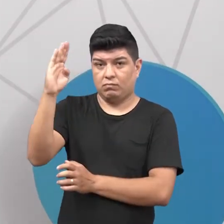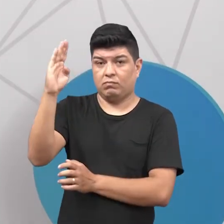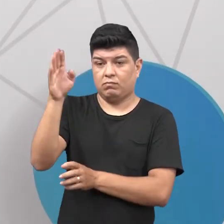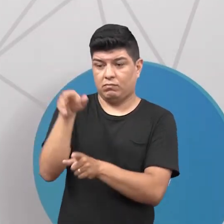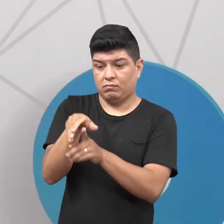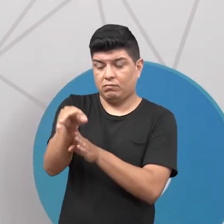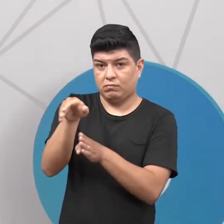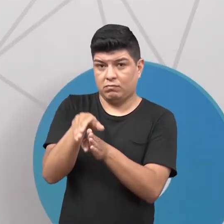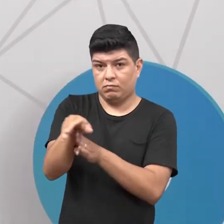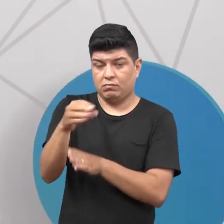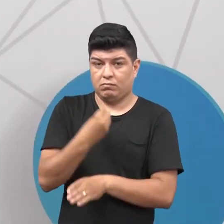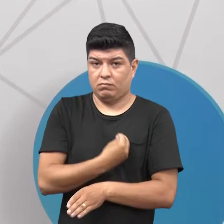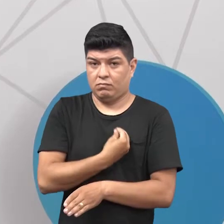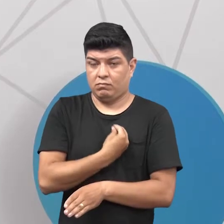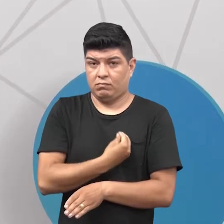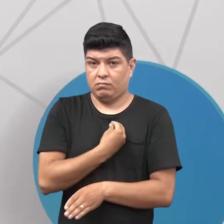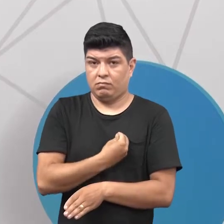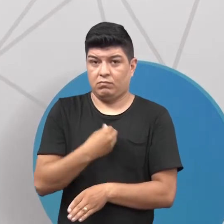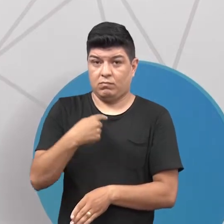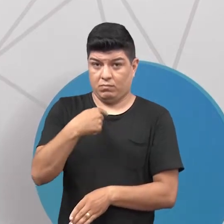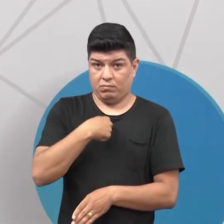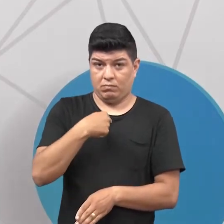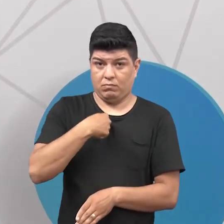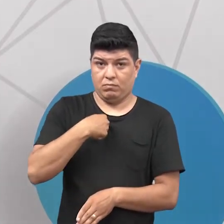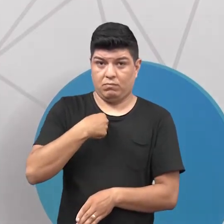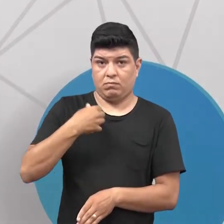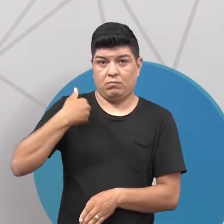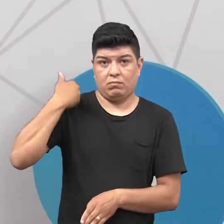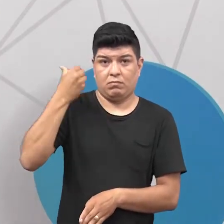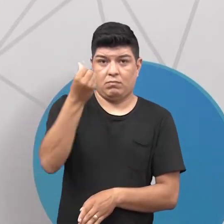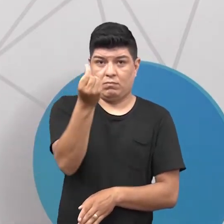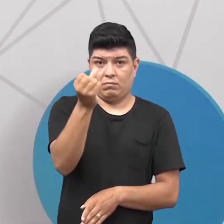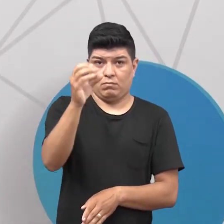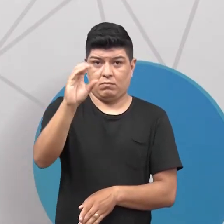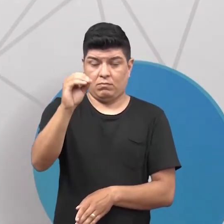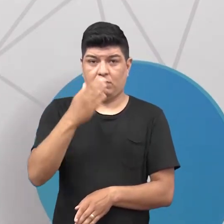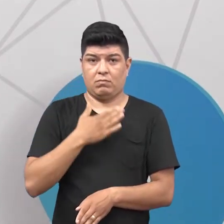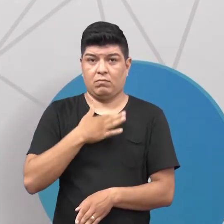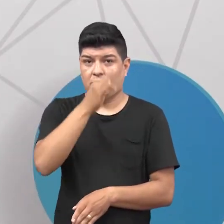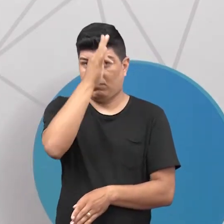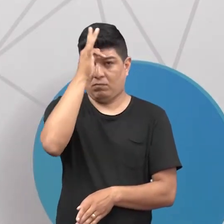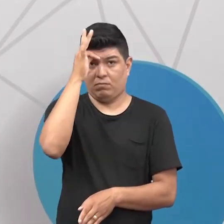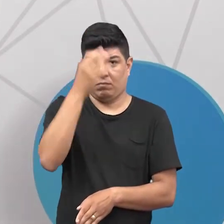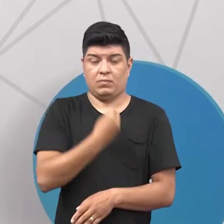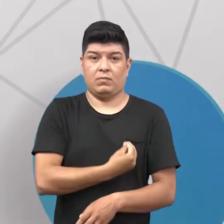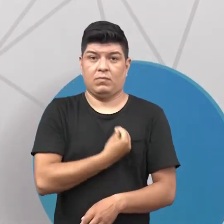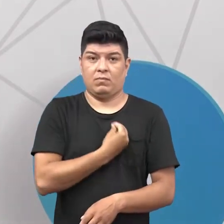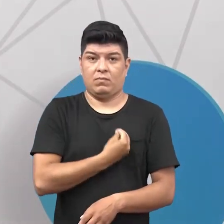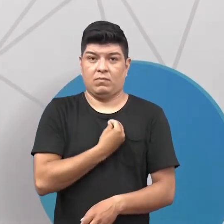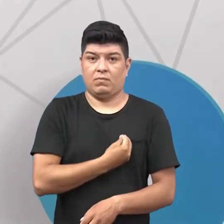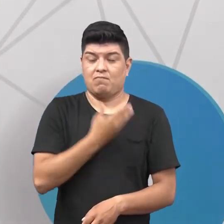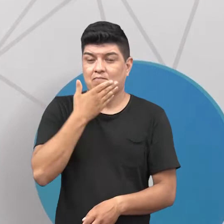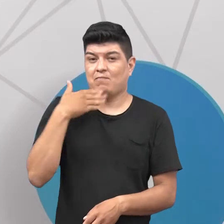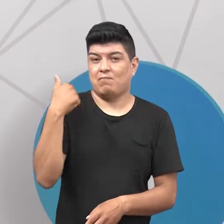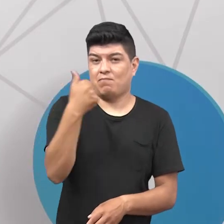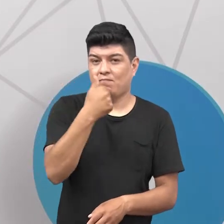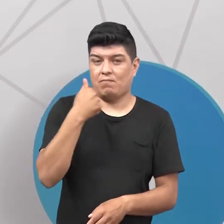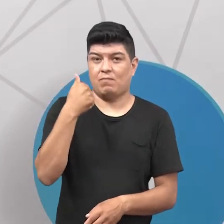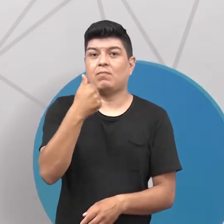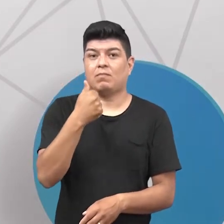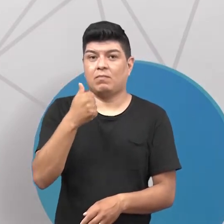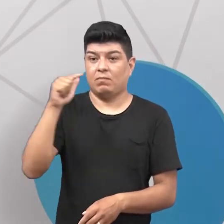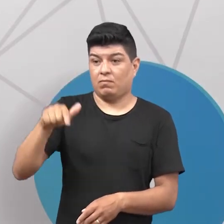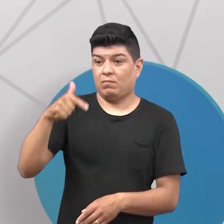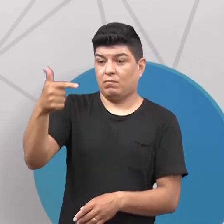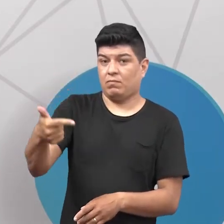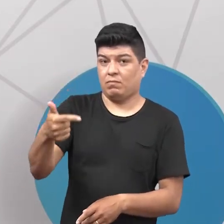orientar a vida prática. Eu, com 60 anos de idade, costumo dizer que a minha filosofia de vida é viver da melhor maneira possível, lutar para que os outros